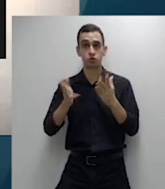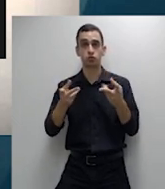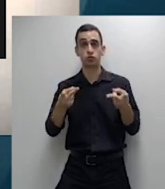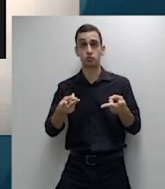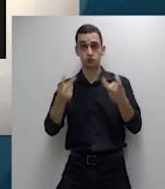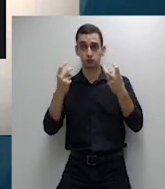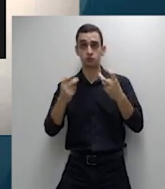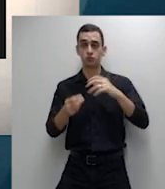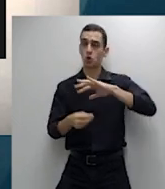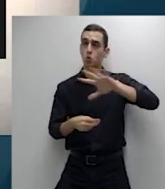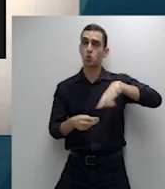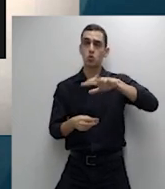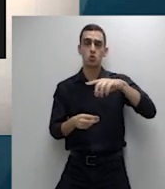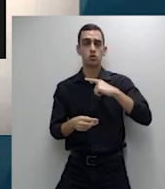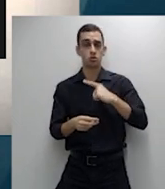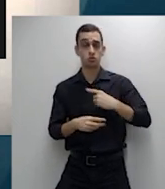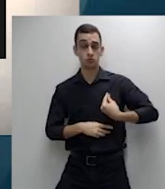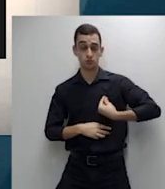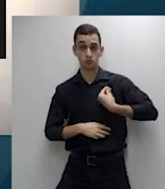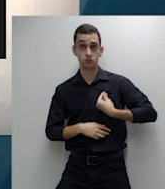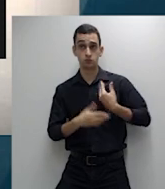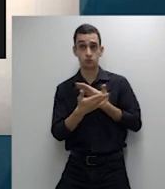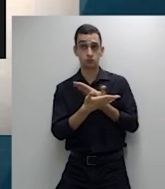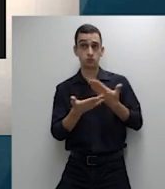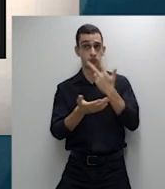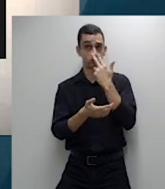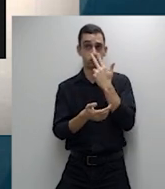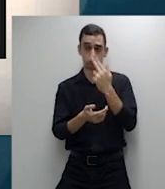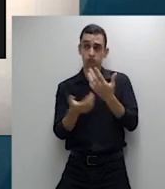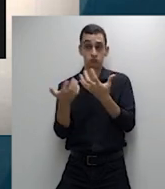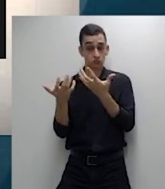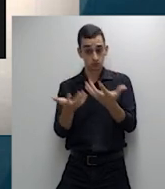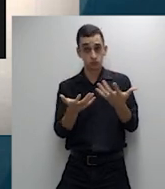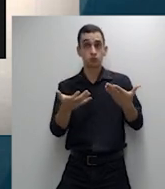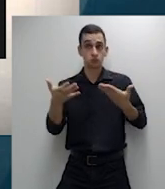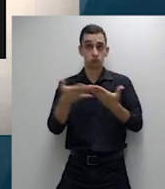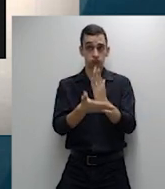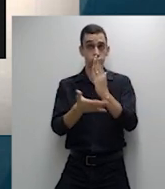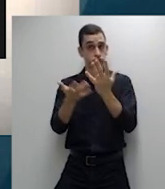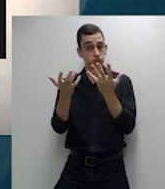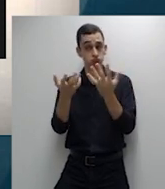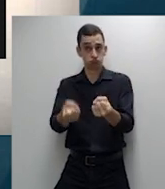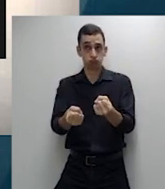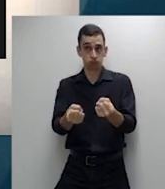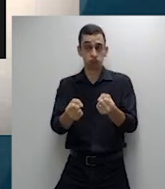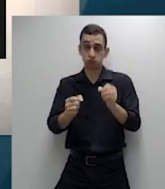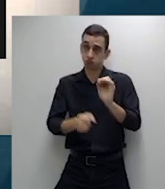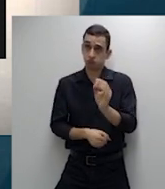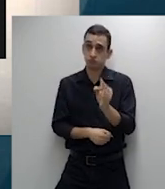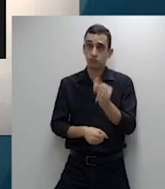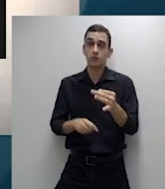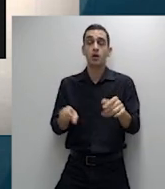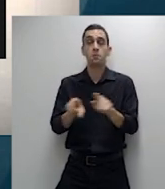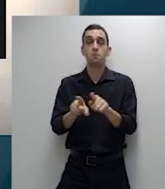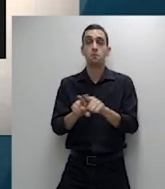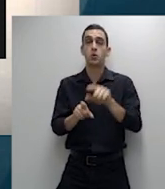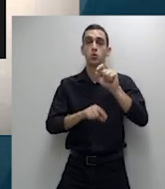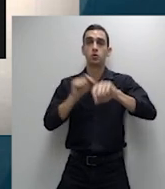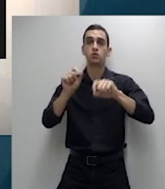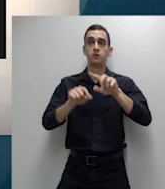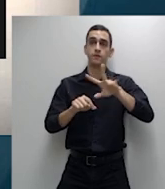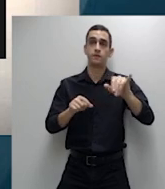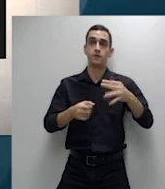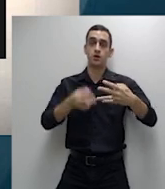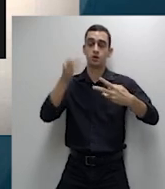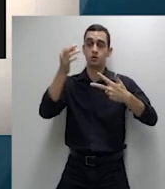deste processo são favoráveis à concessão da ordem ou senão pela intervenção do Poder Judiciário